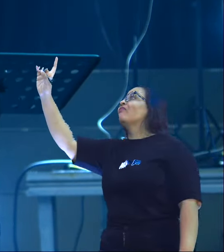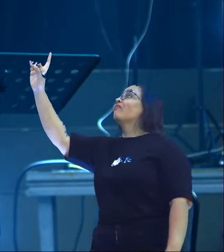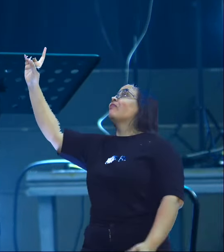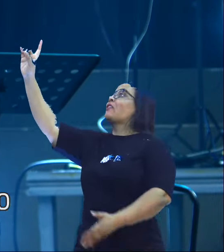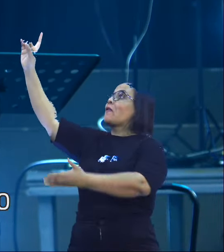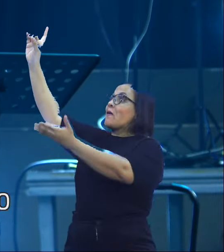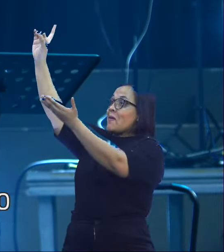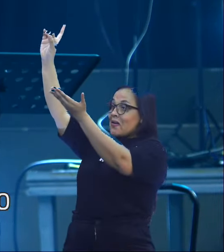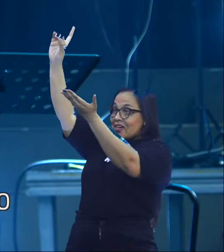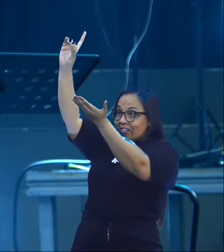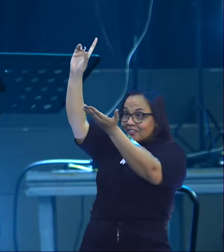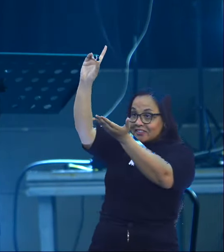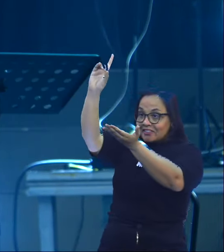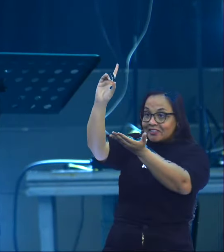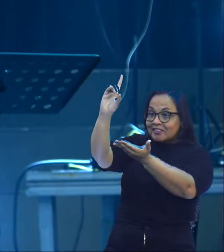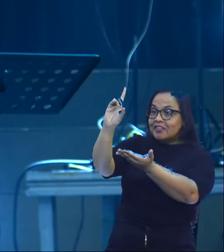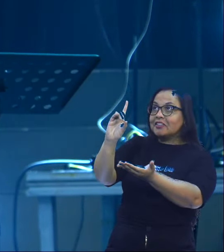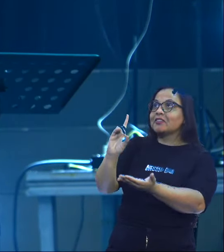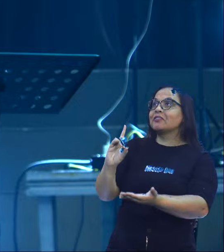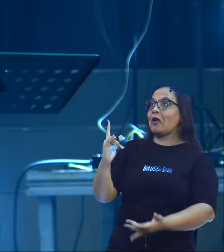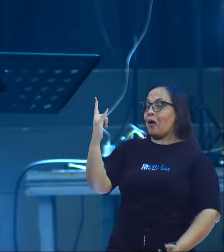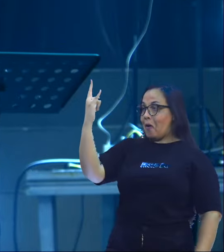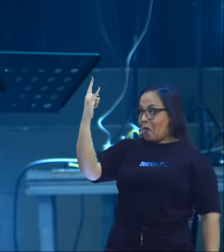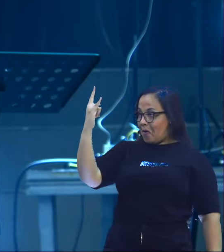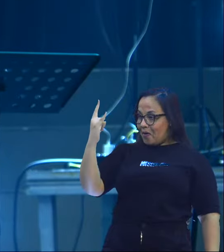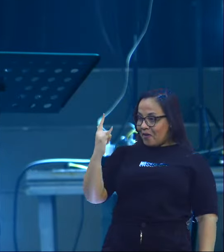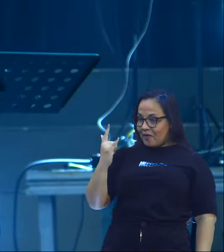homem, Deus me amou.